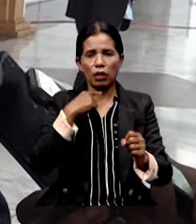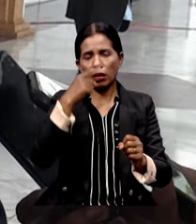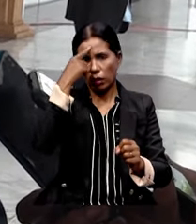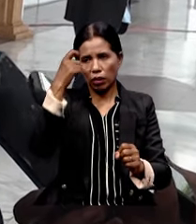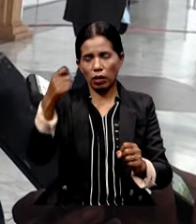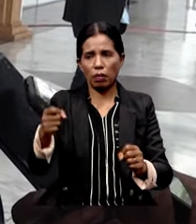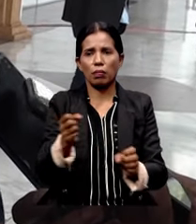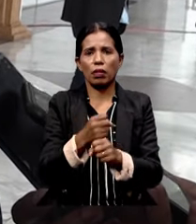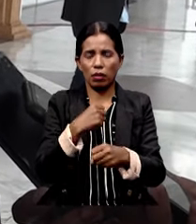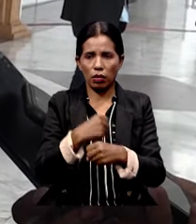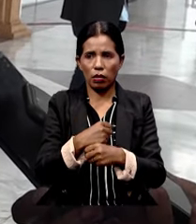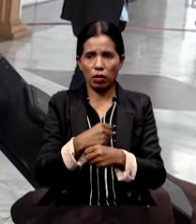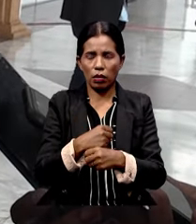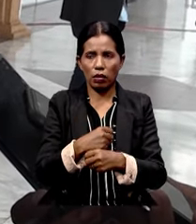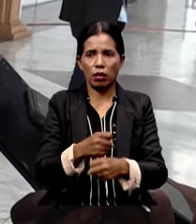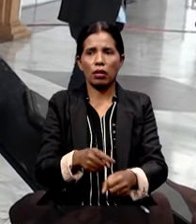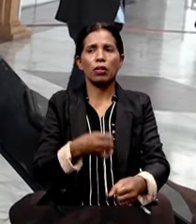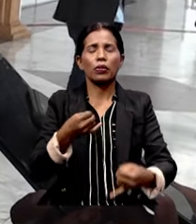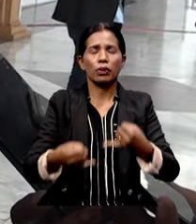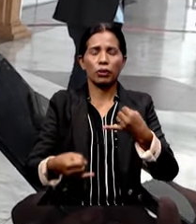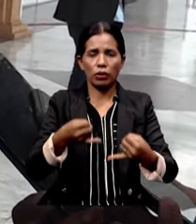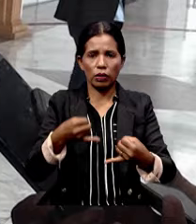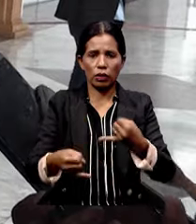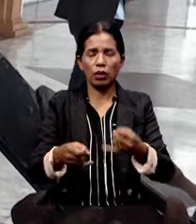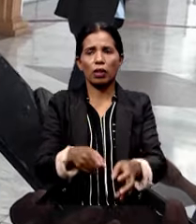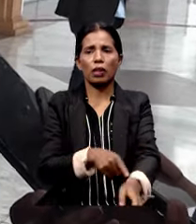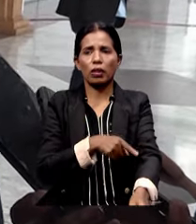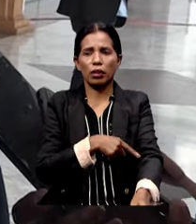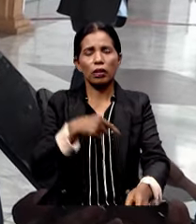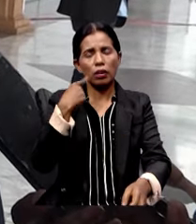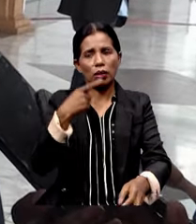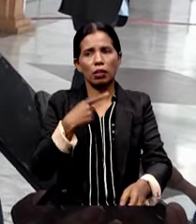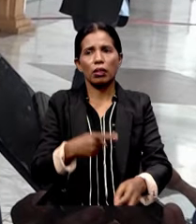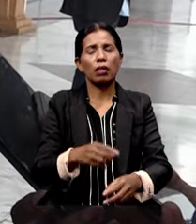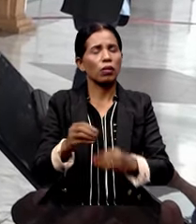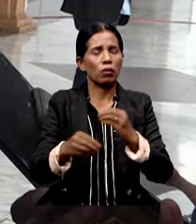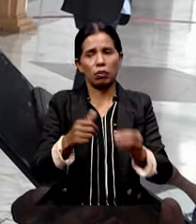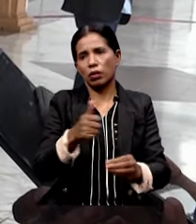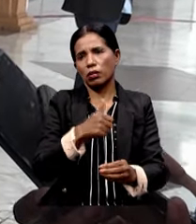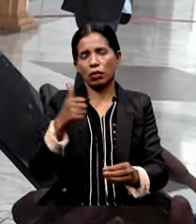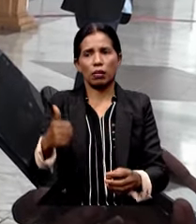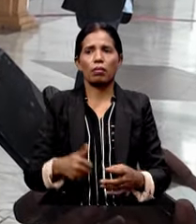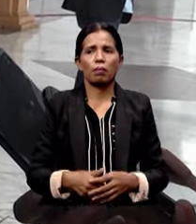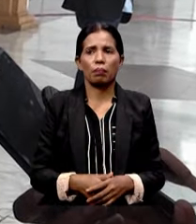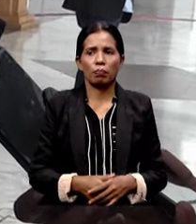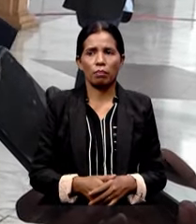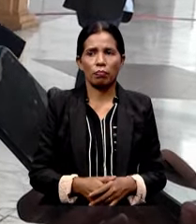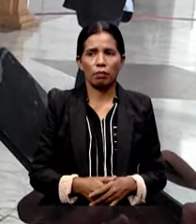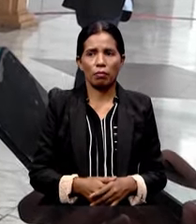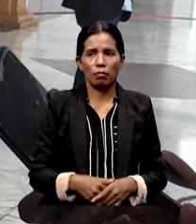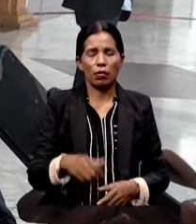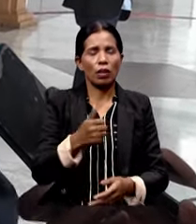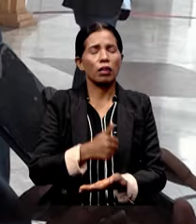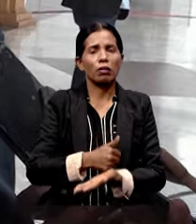calo atraso, justiça alo atraso. Sema que atraso, não é questão selo. Sema que atraso. Advogado me cala